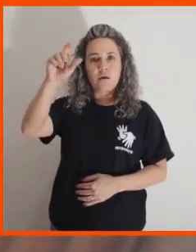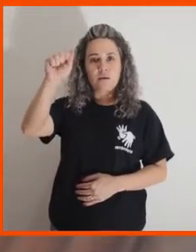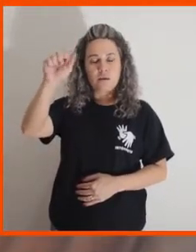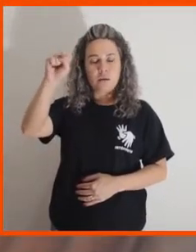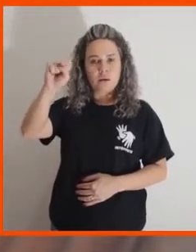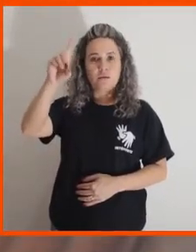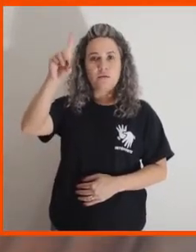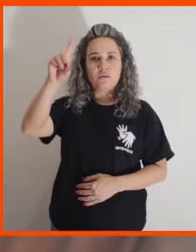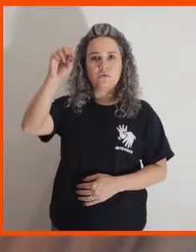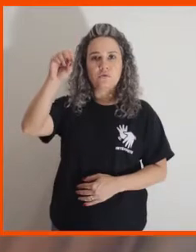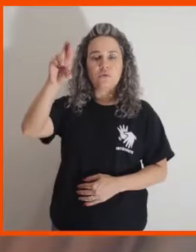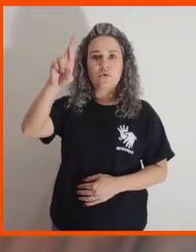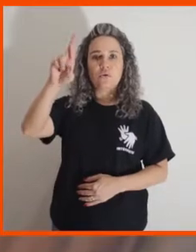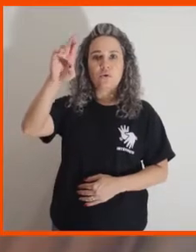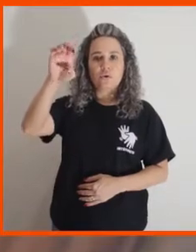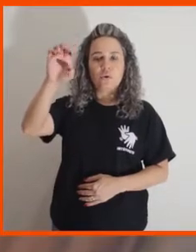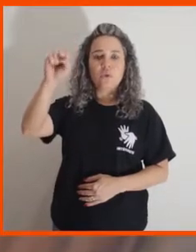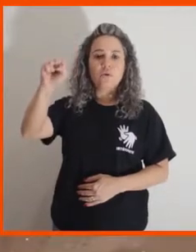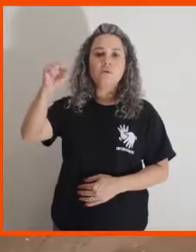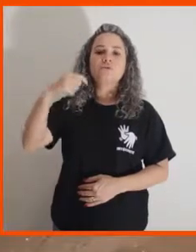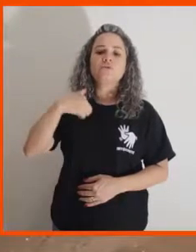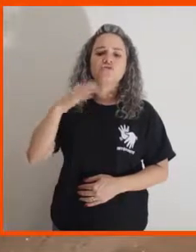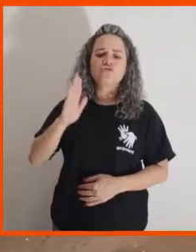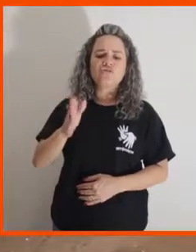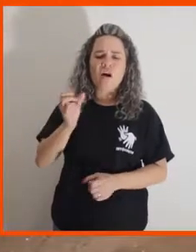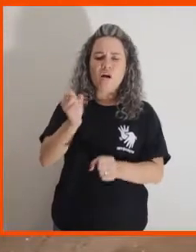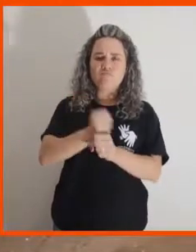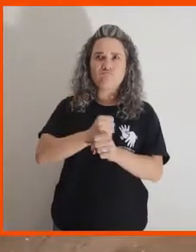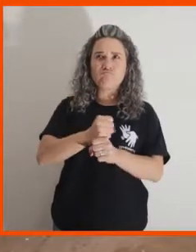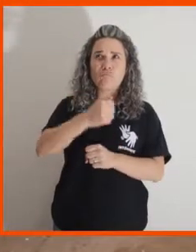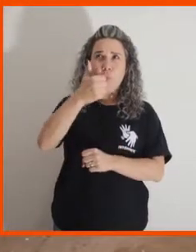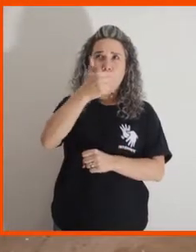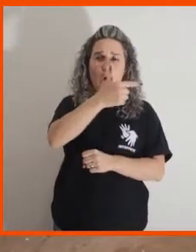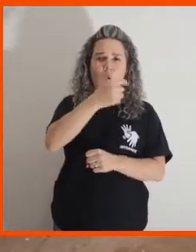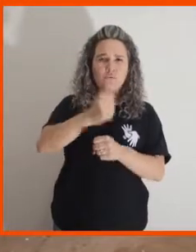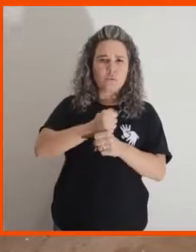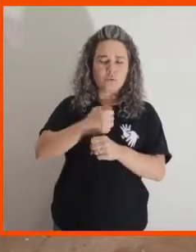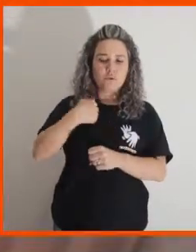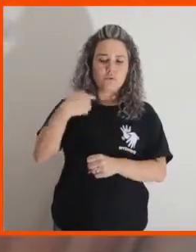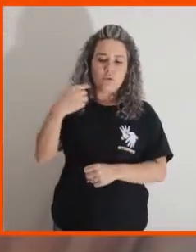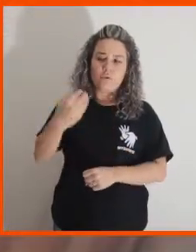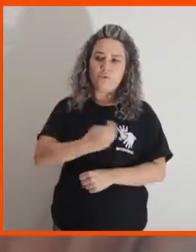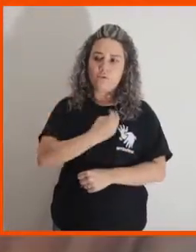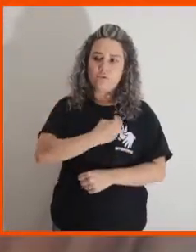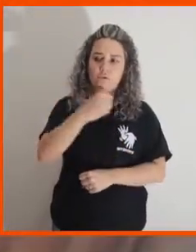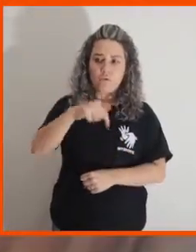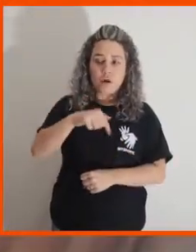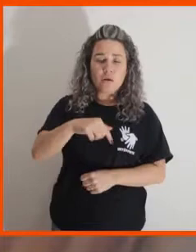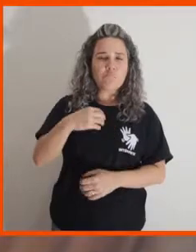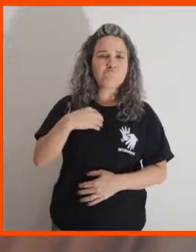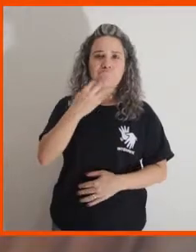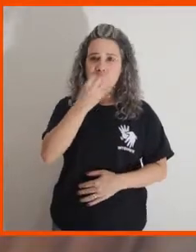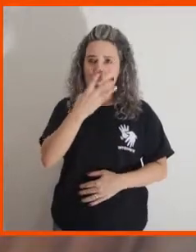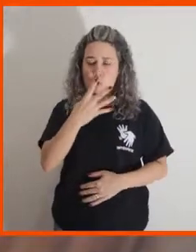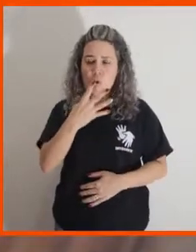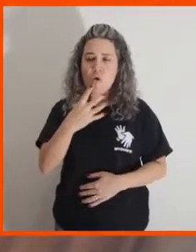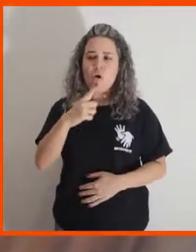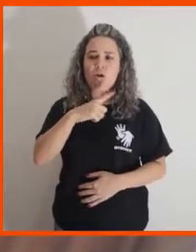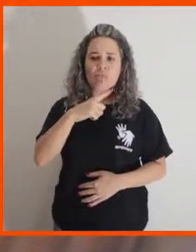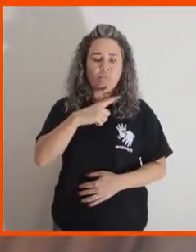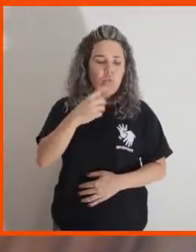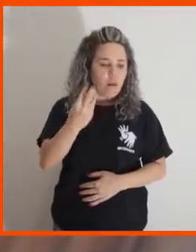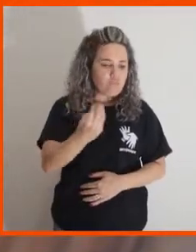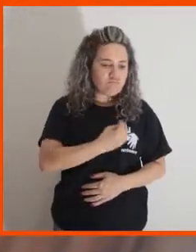comunidade muito calma, todo mundo muito carinhoso, a gente tem uma convivência muito bonita. Eu tenho uma